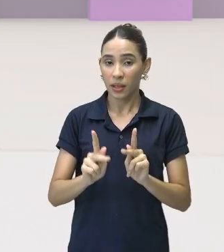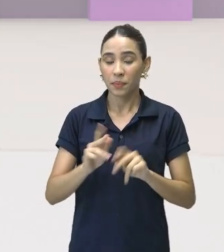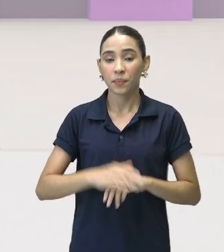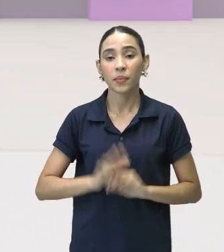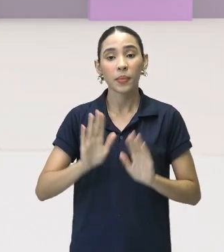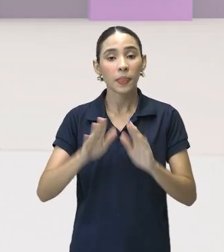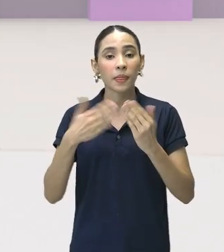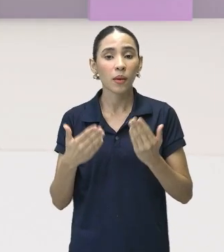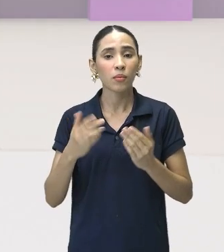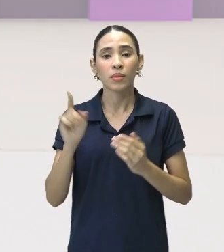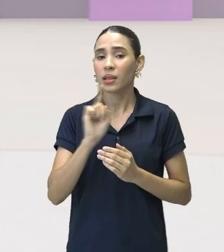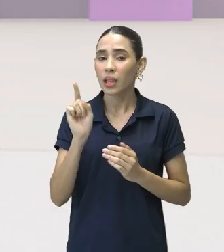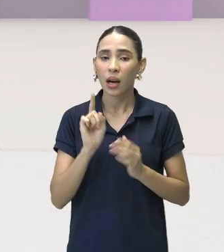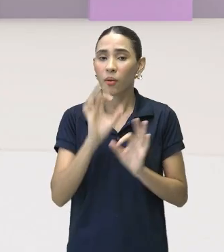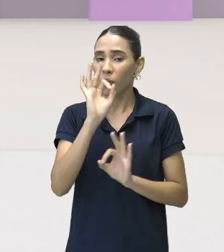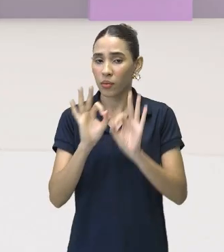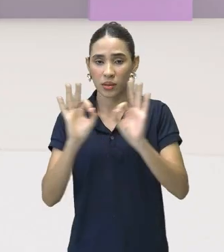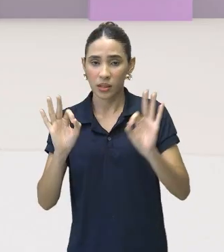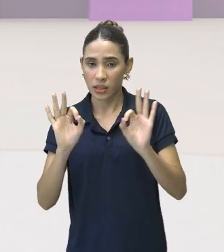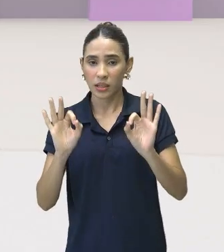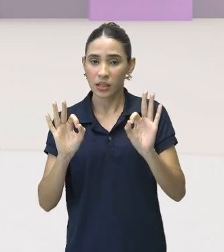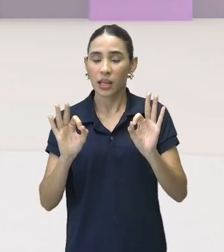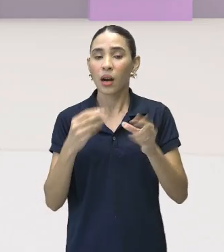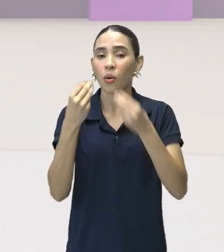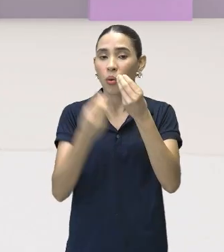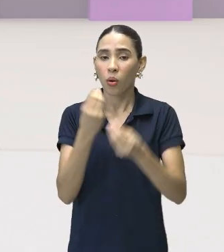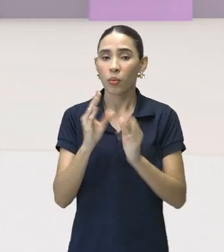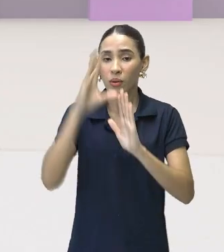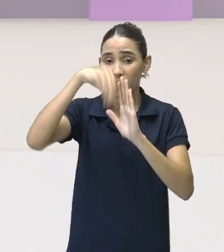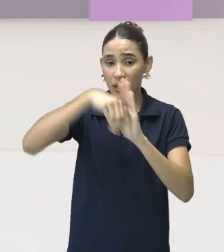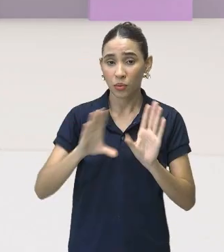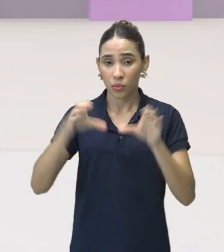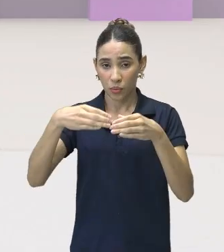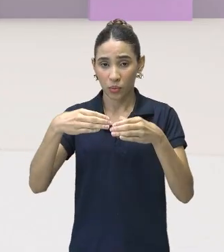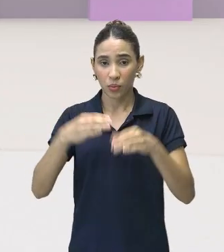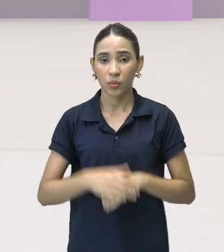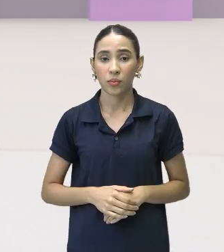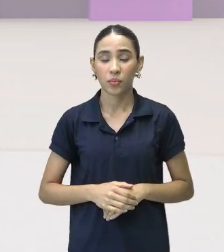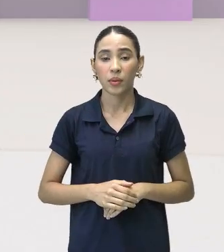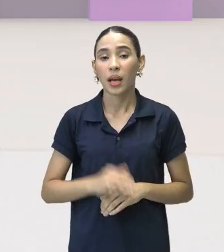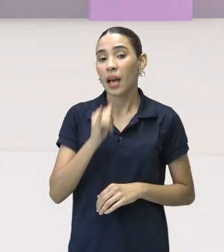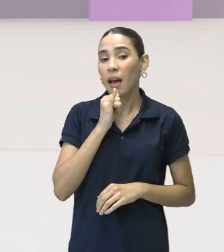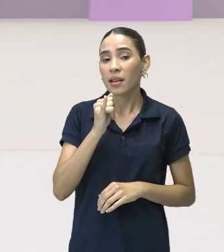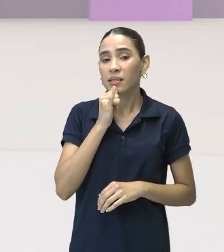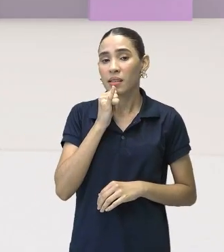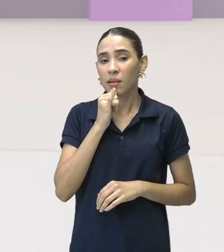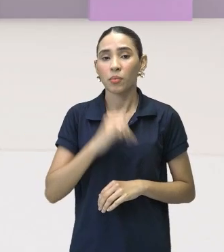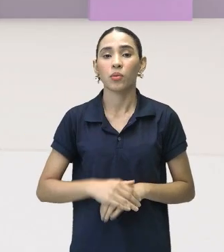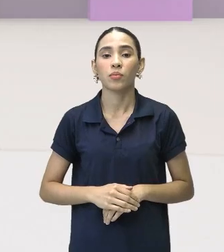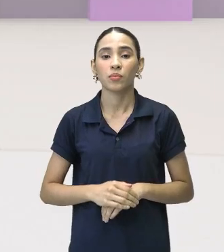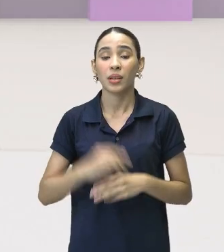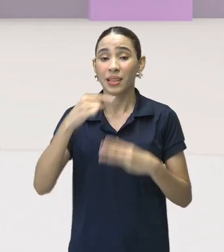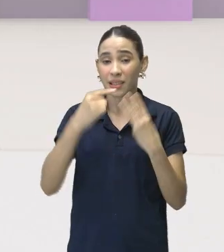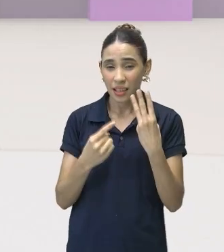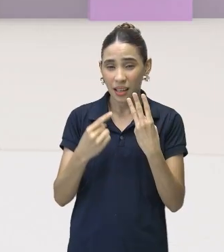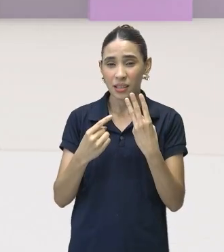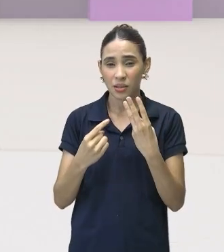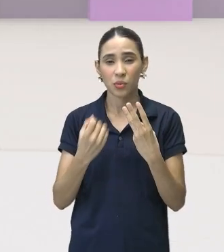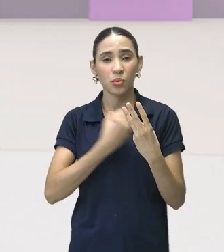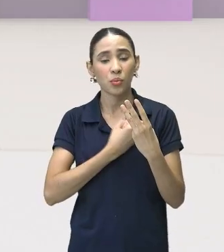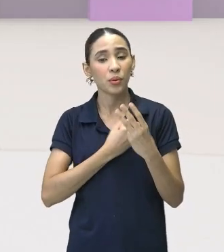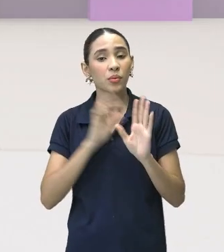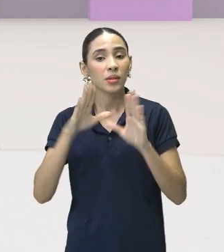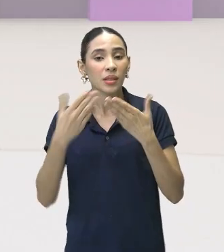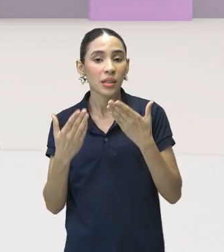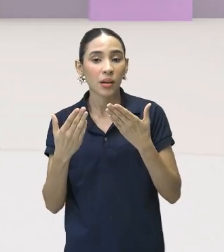bom? Então, não importa a ordem em que estão dentro do nosso conjunto. Como são exatamente os 3 elementos,